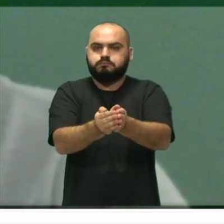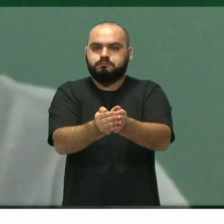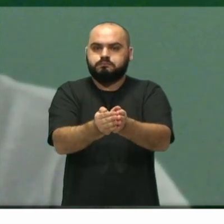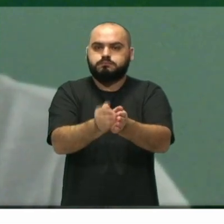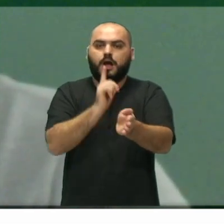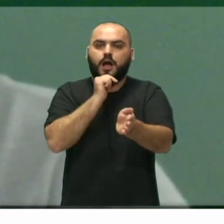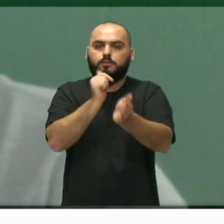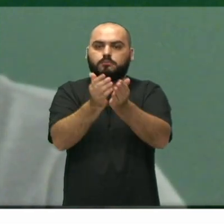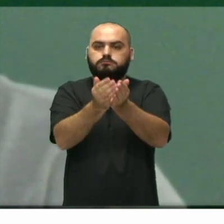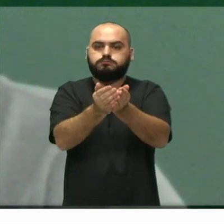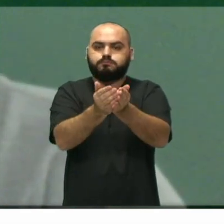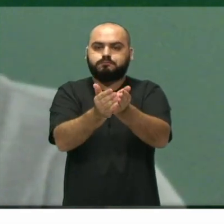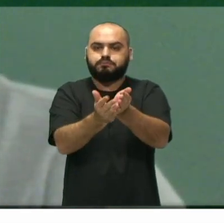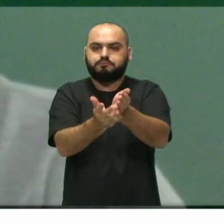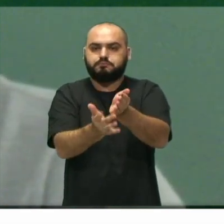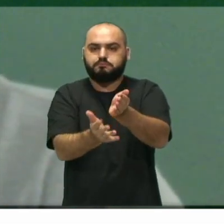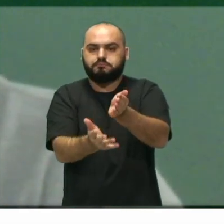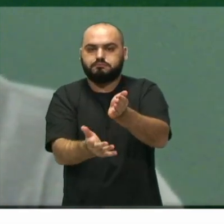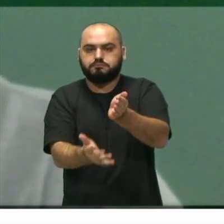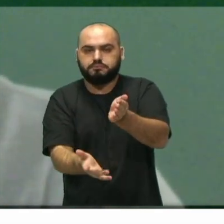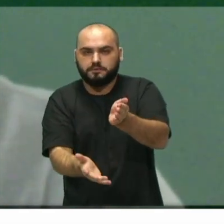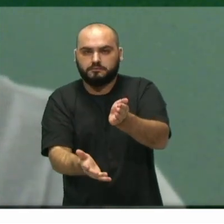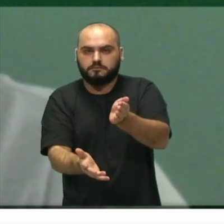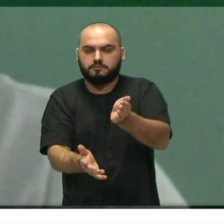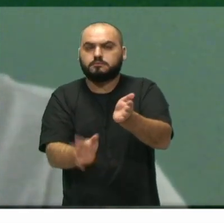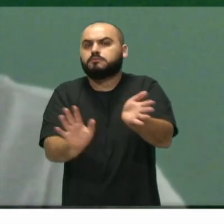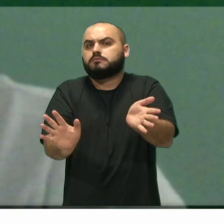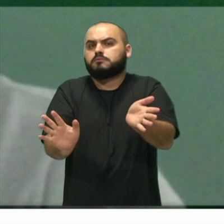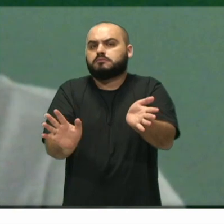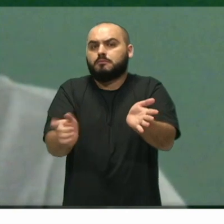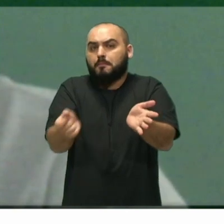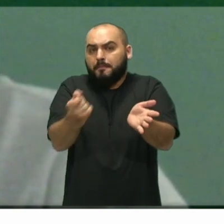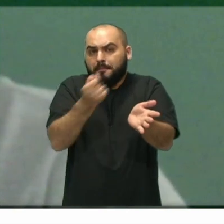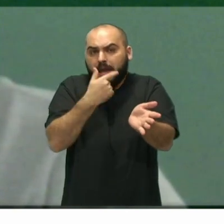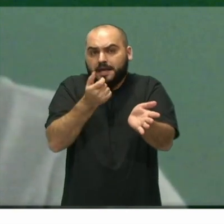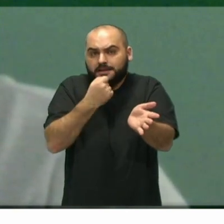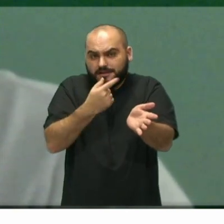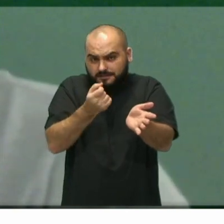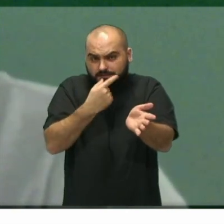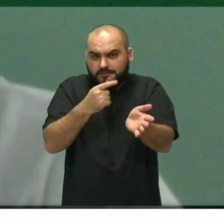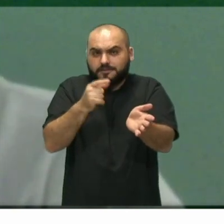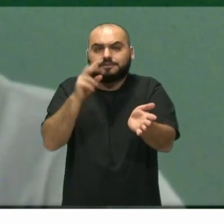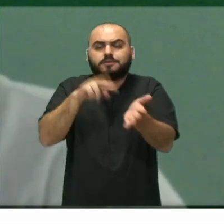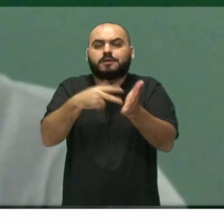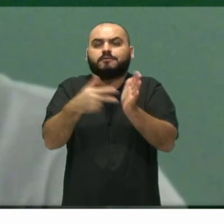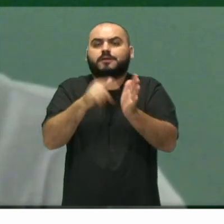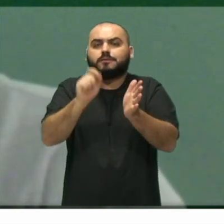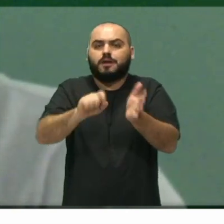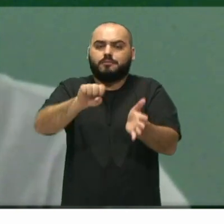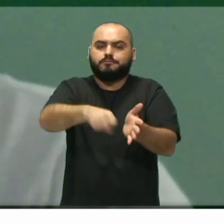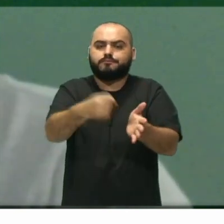A medicação, ela é só a canequinha com a qual eu vou tirar água de dentro do barco. Para